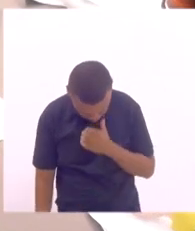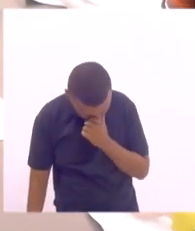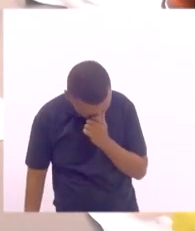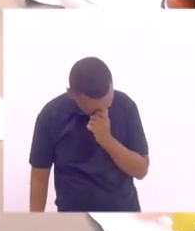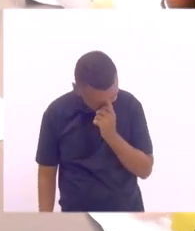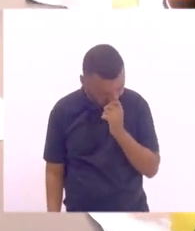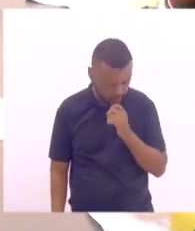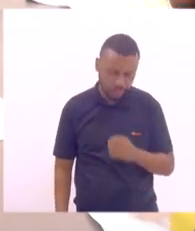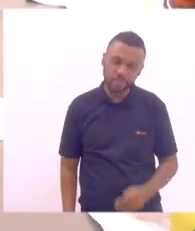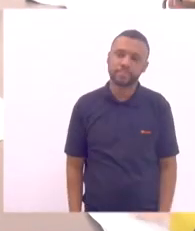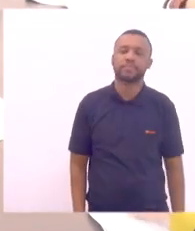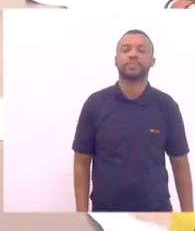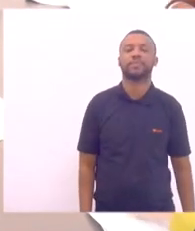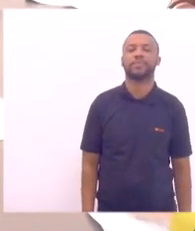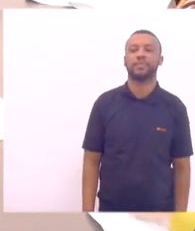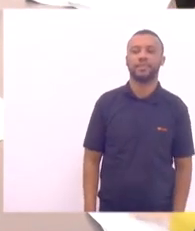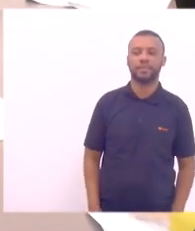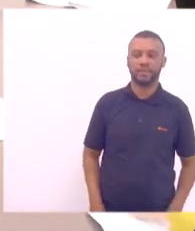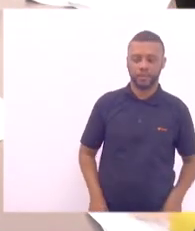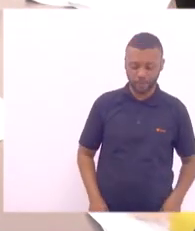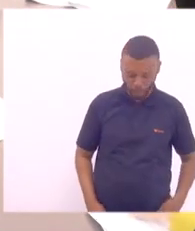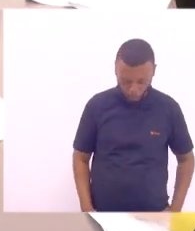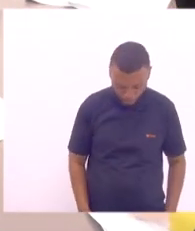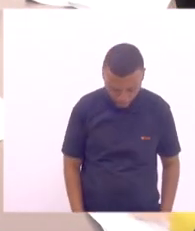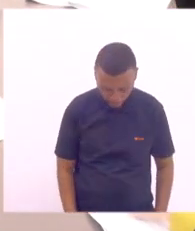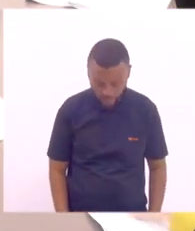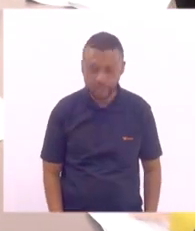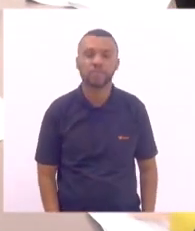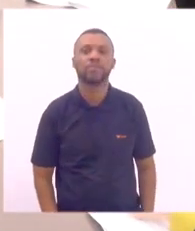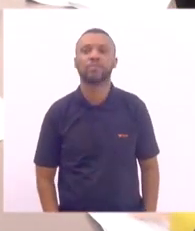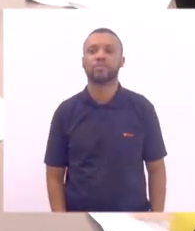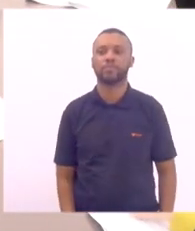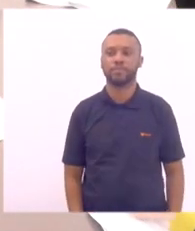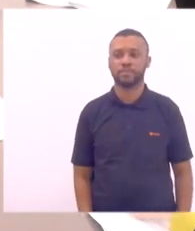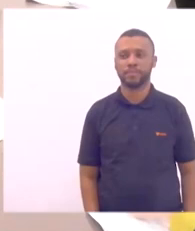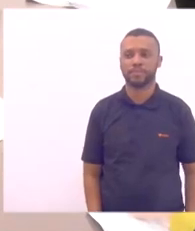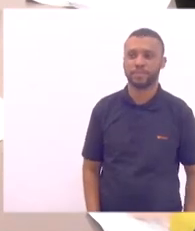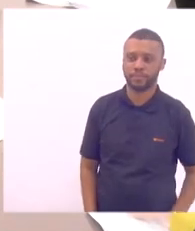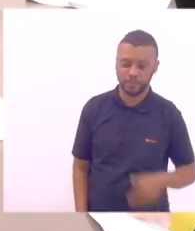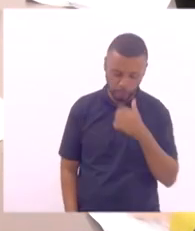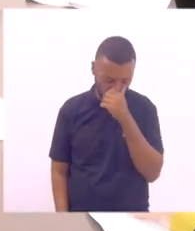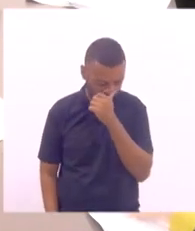Tirou. Daqui que eu vou ler aqui. Daqui.